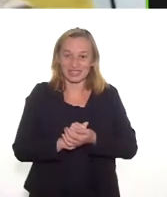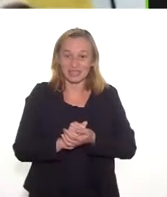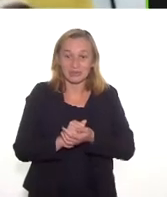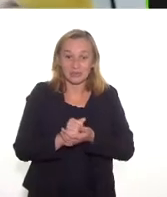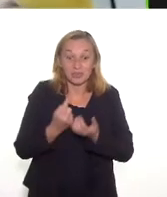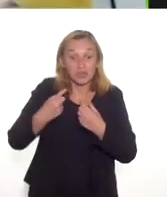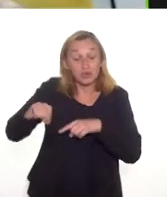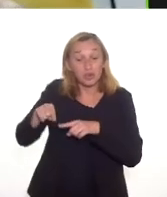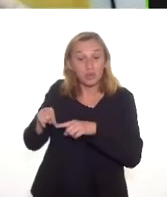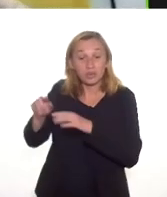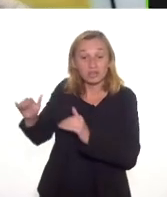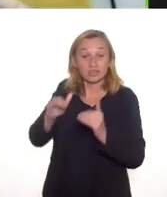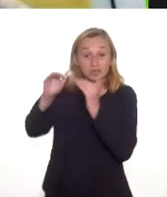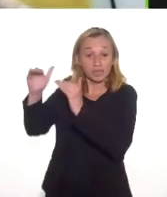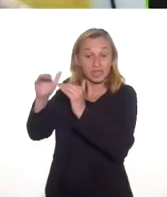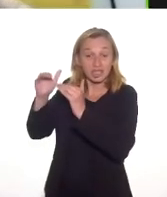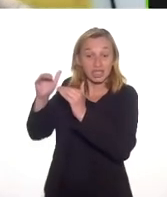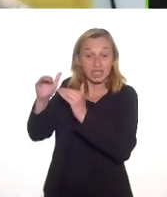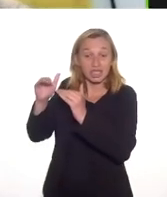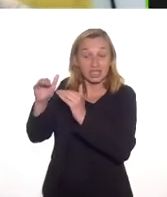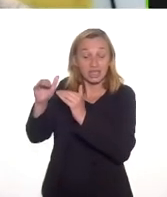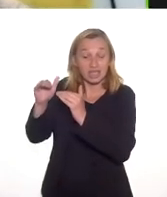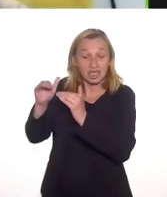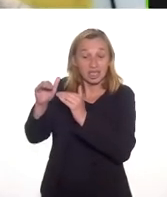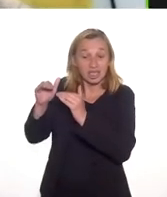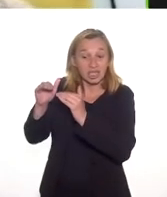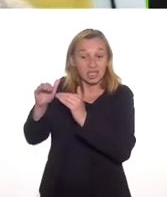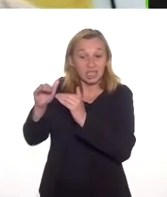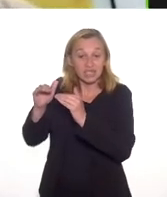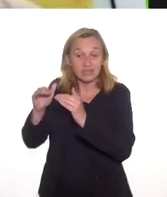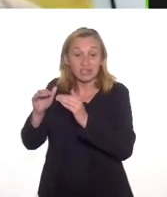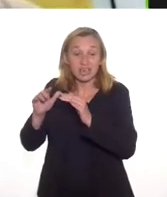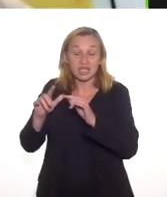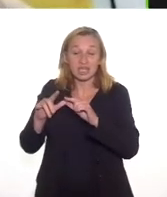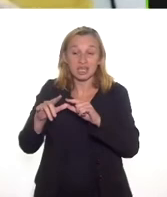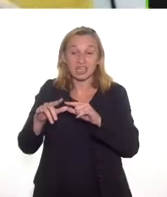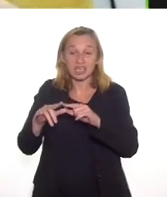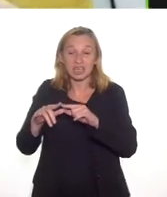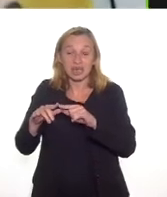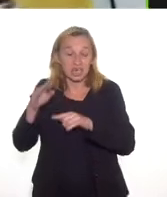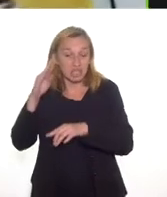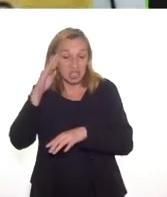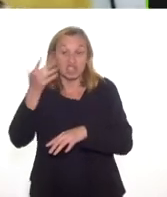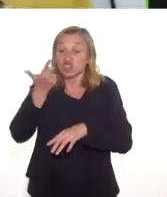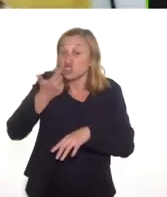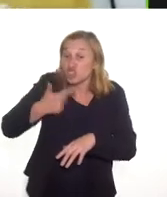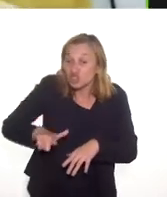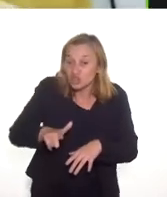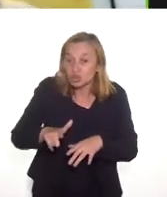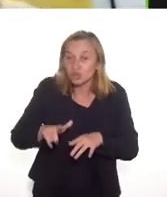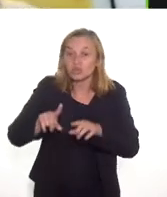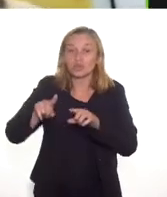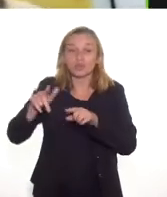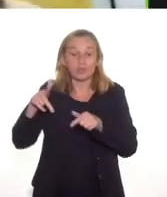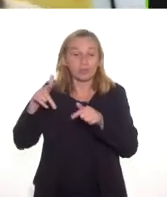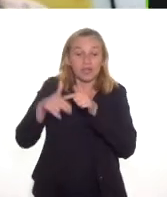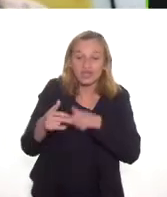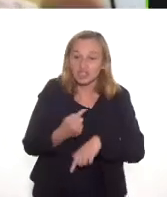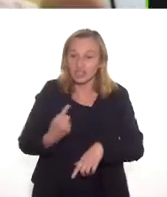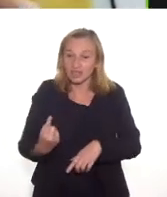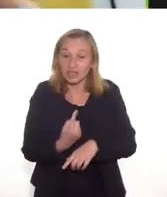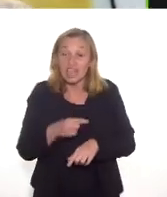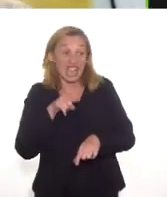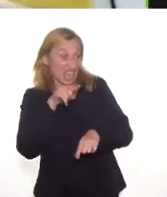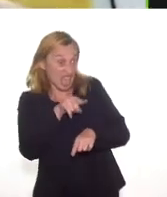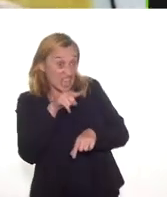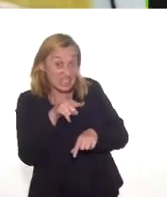afrontou a nossa soberania, que faz uma militância que, mais uma vez, nos prejudica. Esse